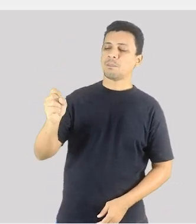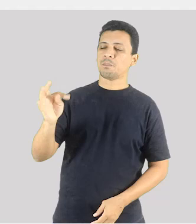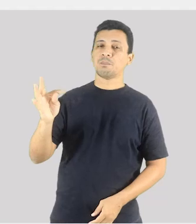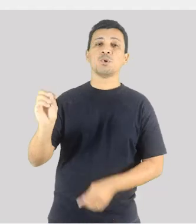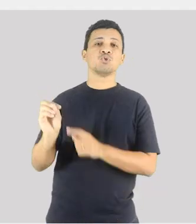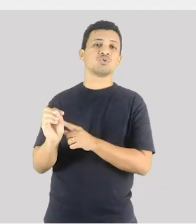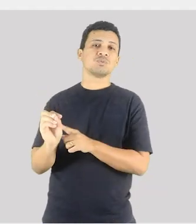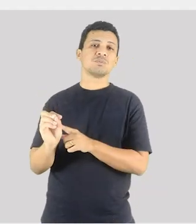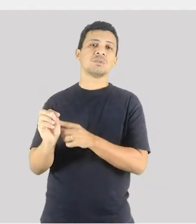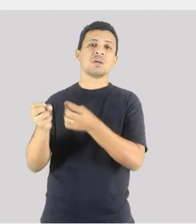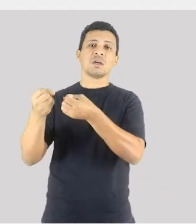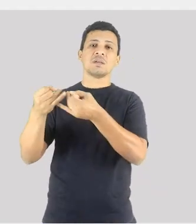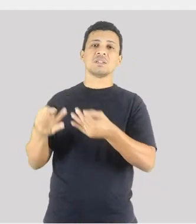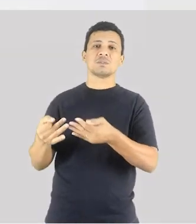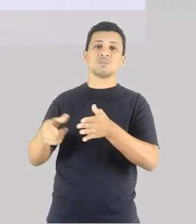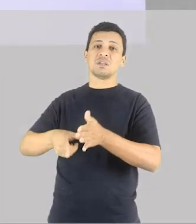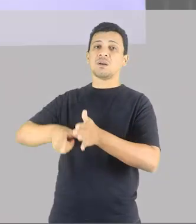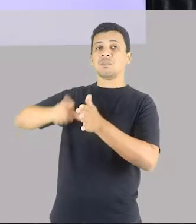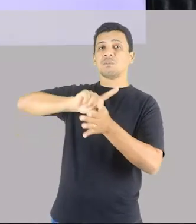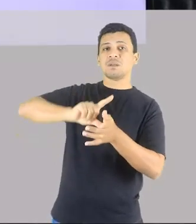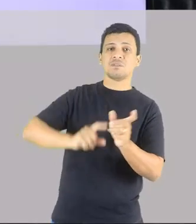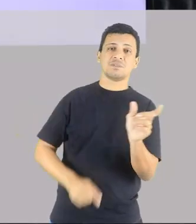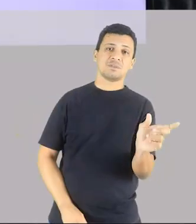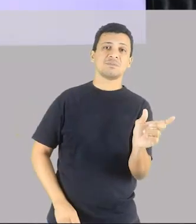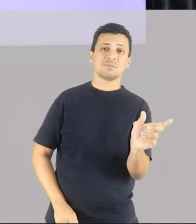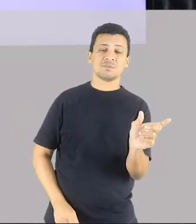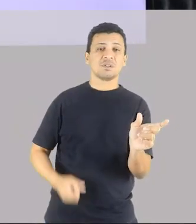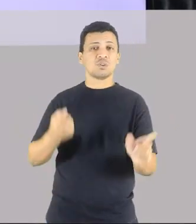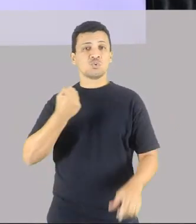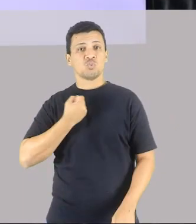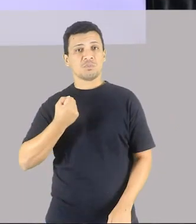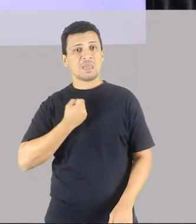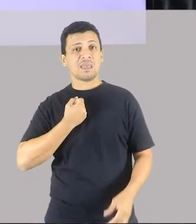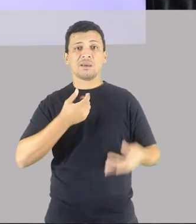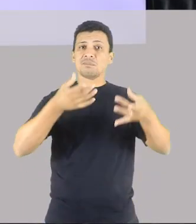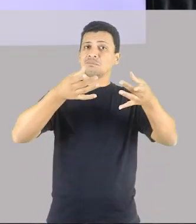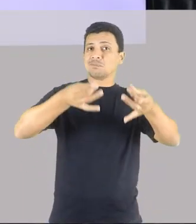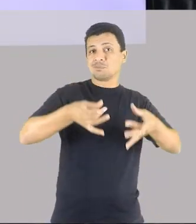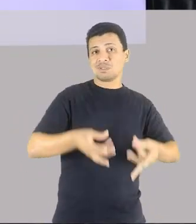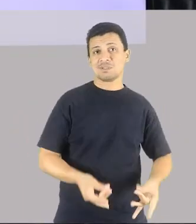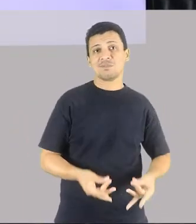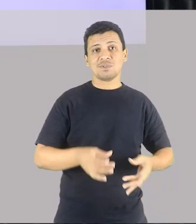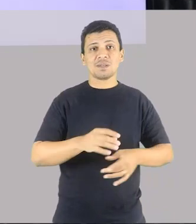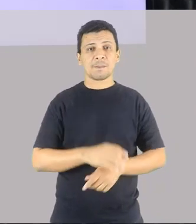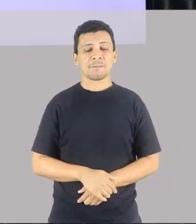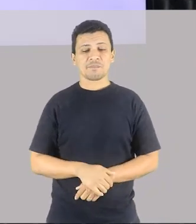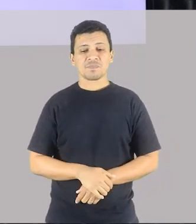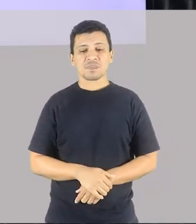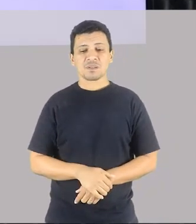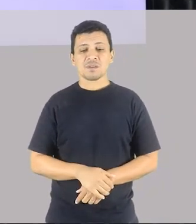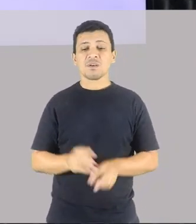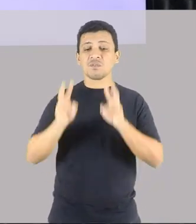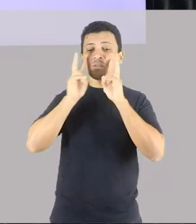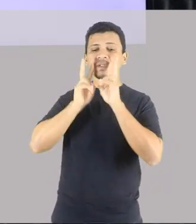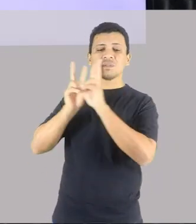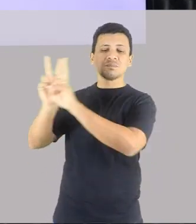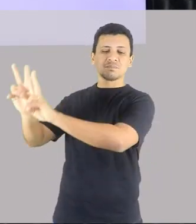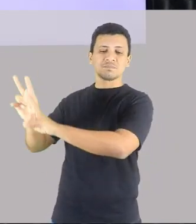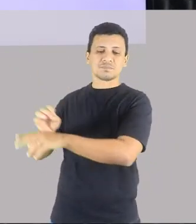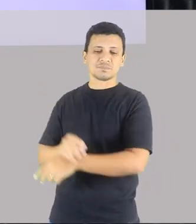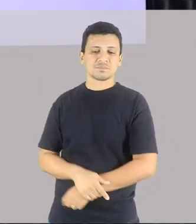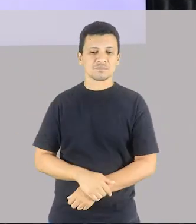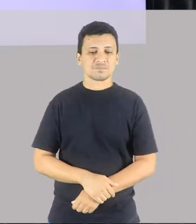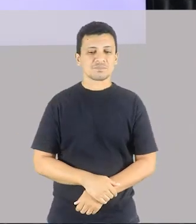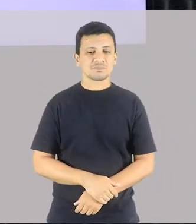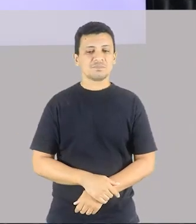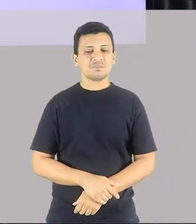que explica outro termo, né? Que enumera, que especifica. Nesse caso, visualizem,